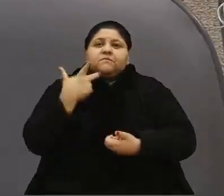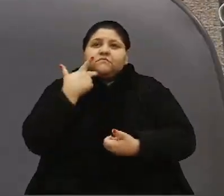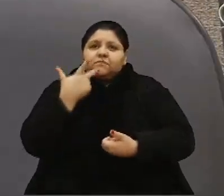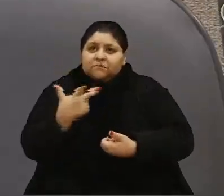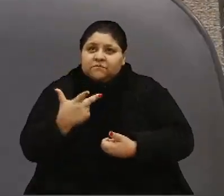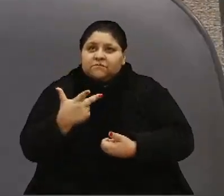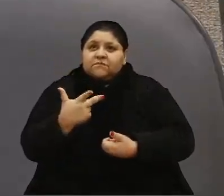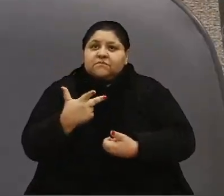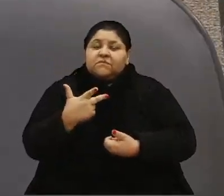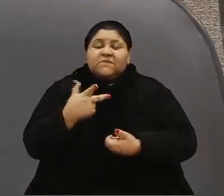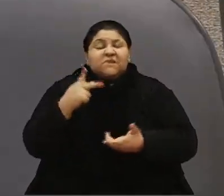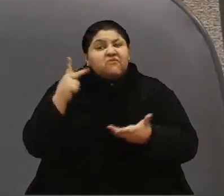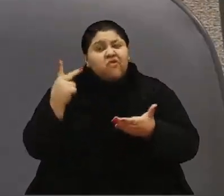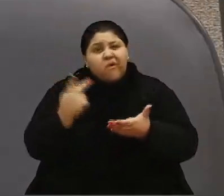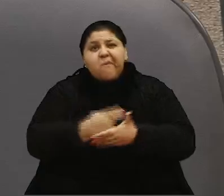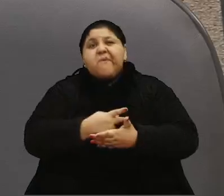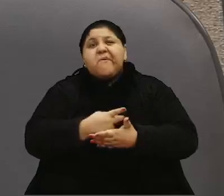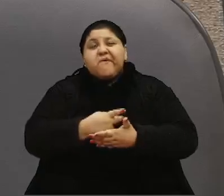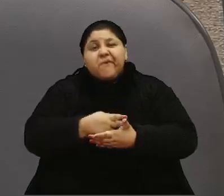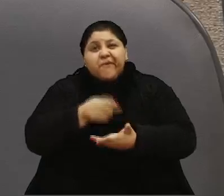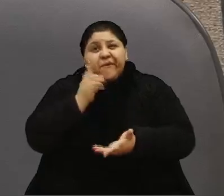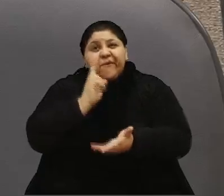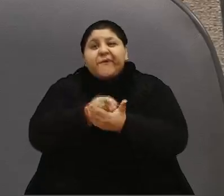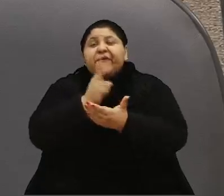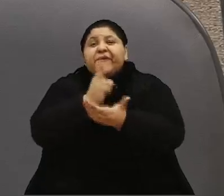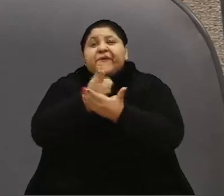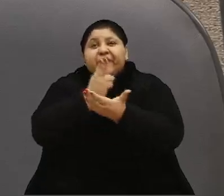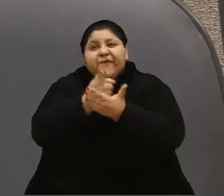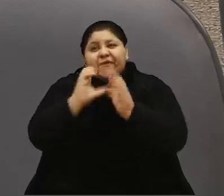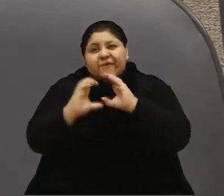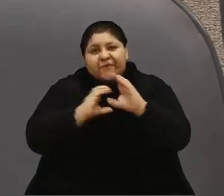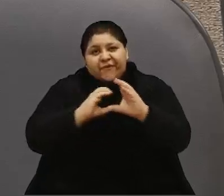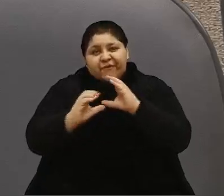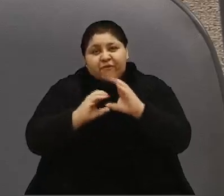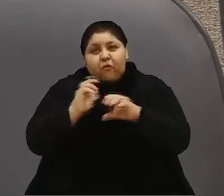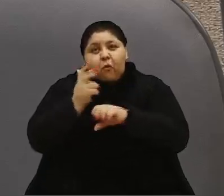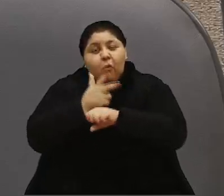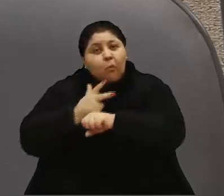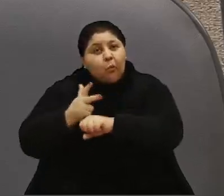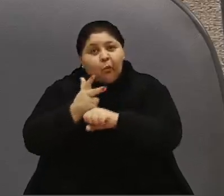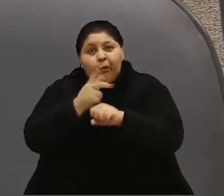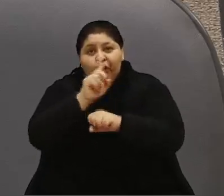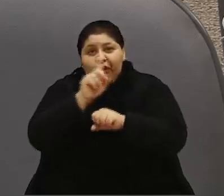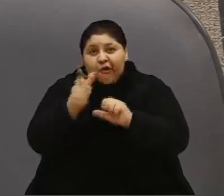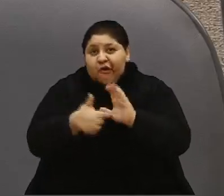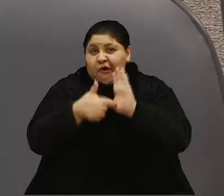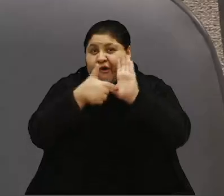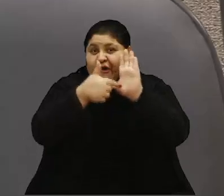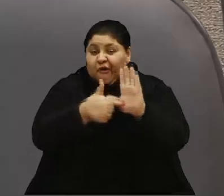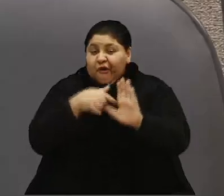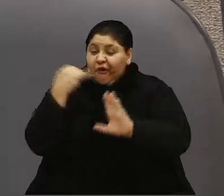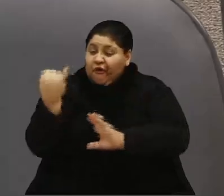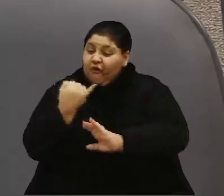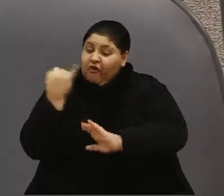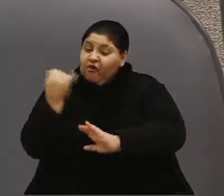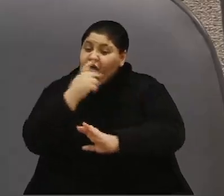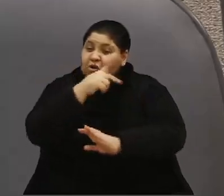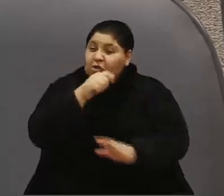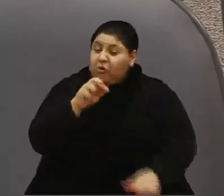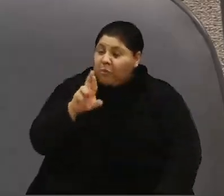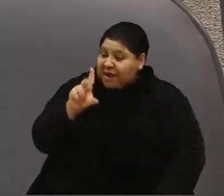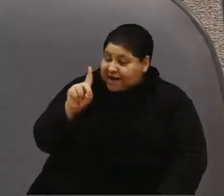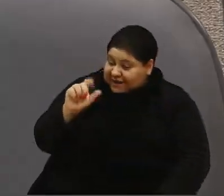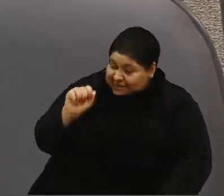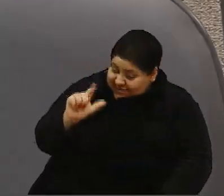que foi um erro, né, continuado de comunicação. Um vídeo que não mostrava realmente a importância dos pardais,